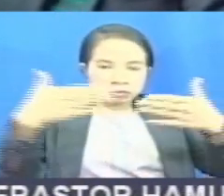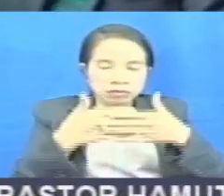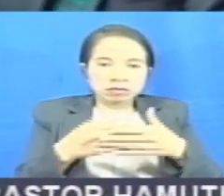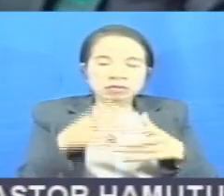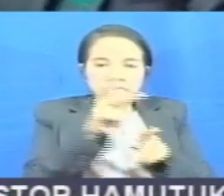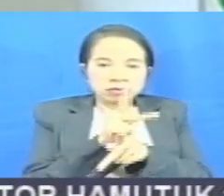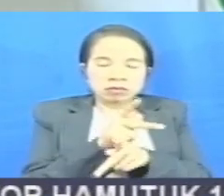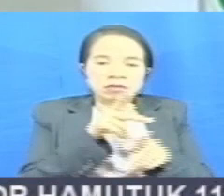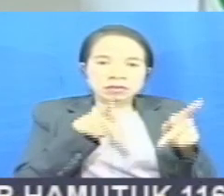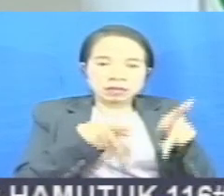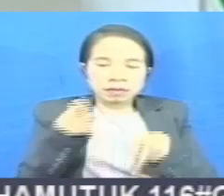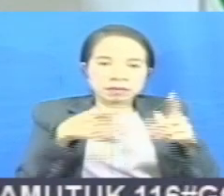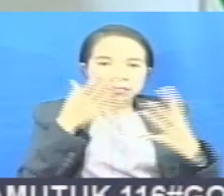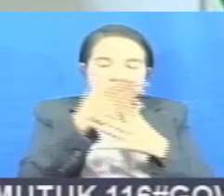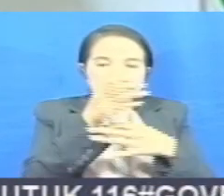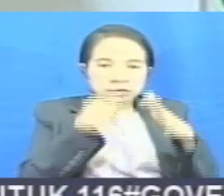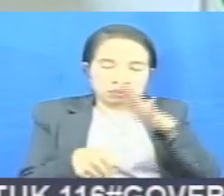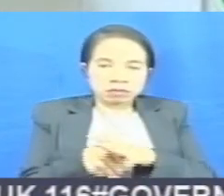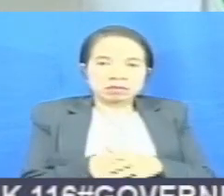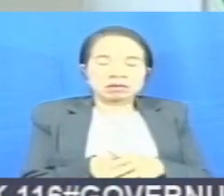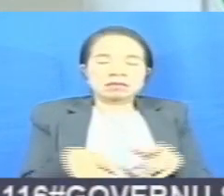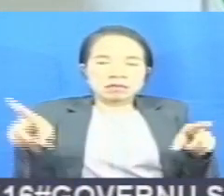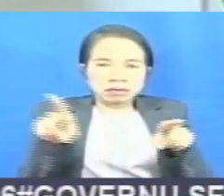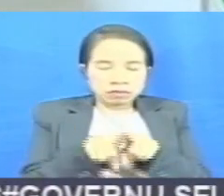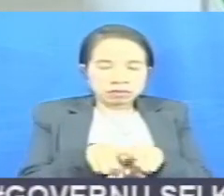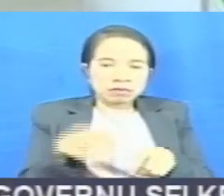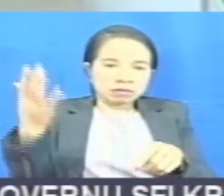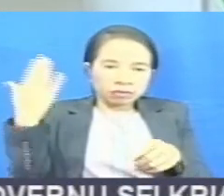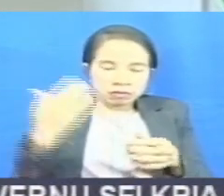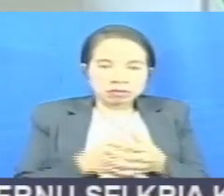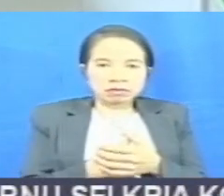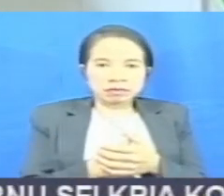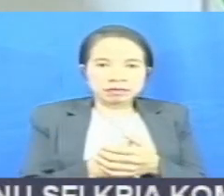ilegal. Medidas na fatia na enxang e a uluk, só e a tan ida maca,